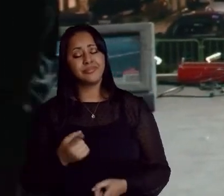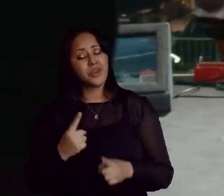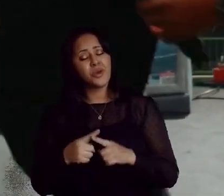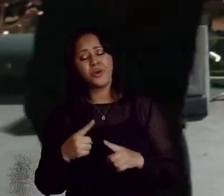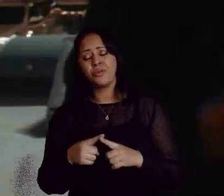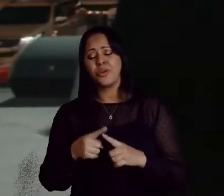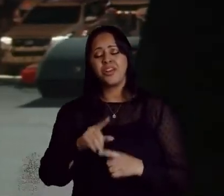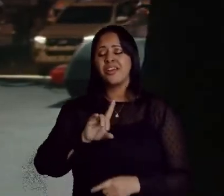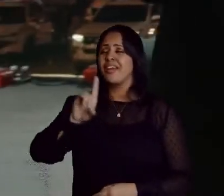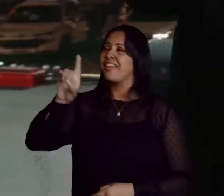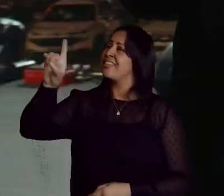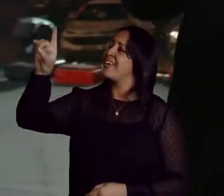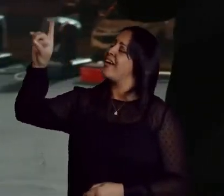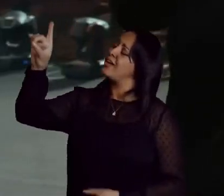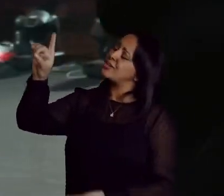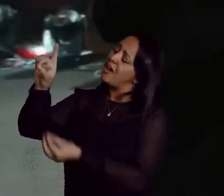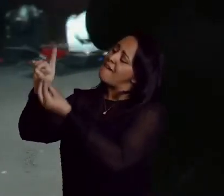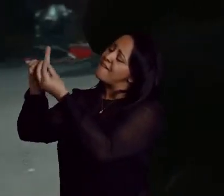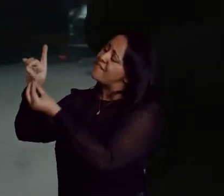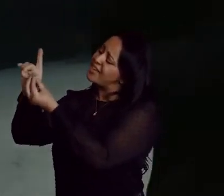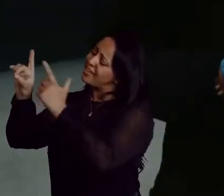Porque ele